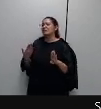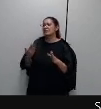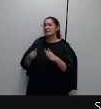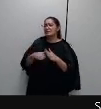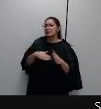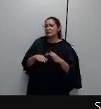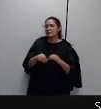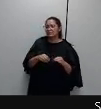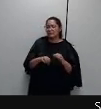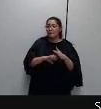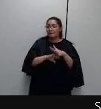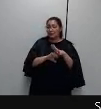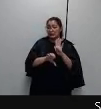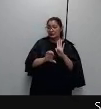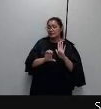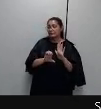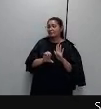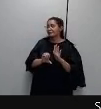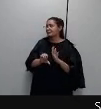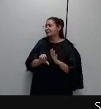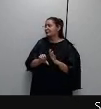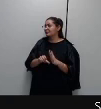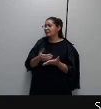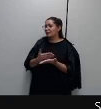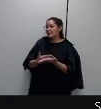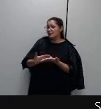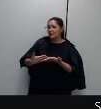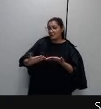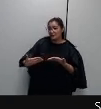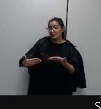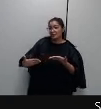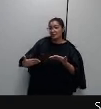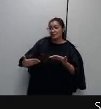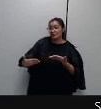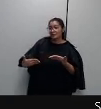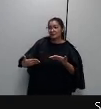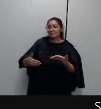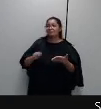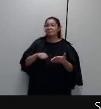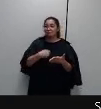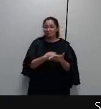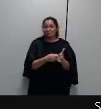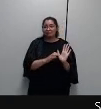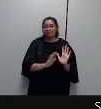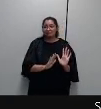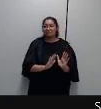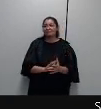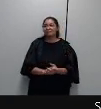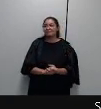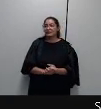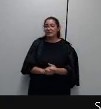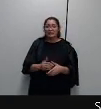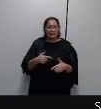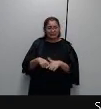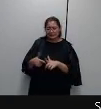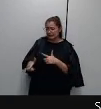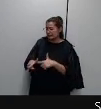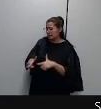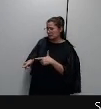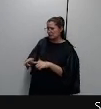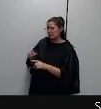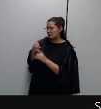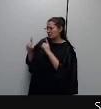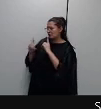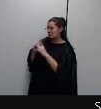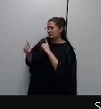empresa e mediante amar suporte fático-probatório dos Autos já que não houve dissolução irregular ouro fechamento